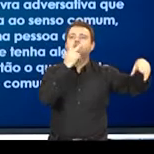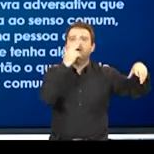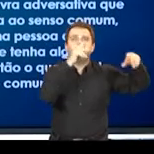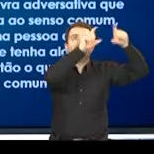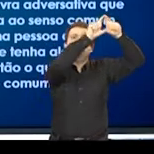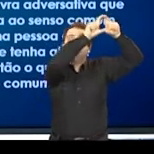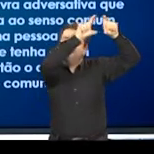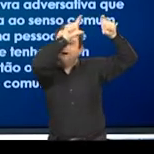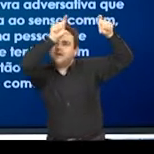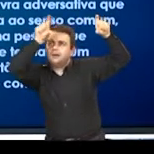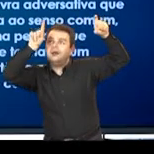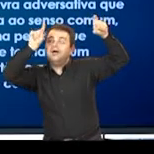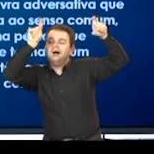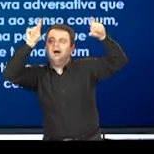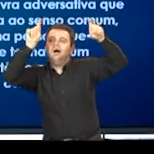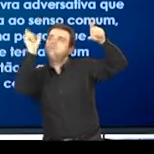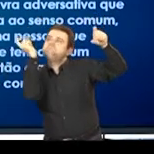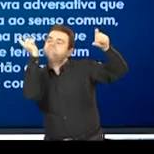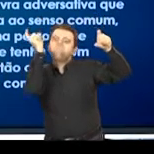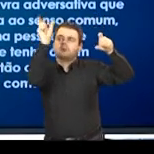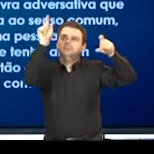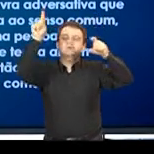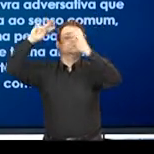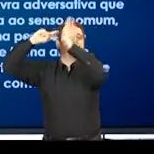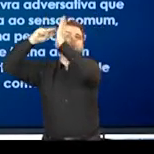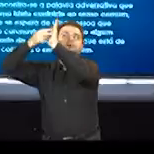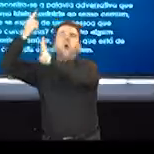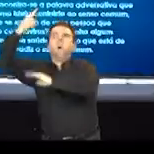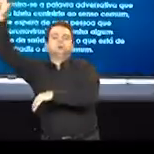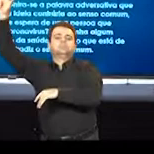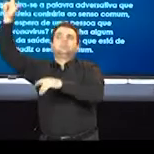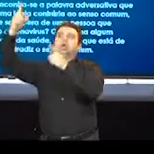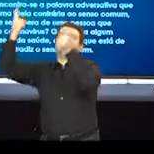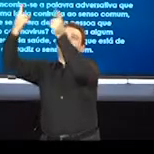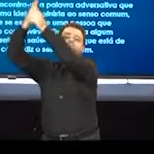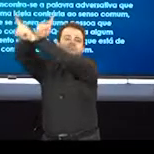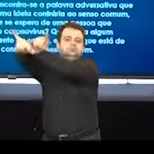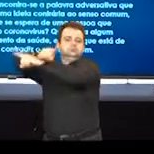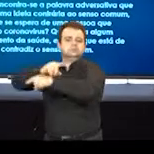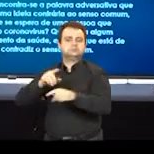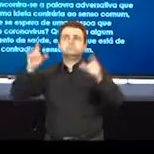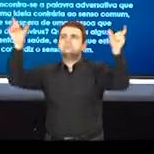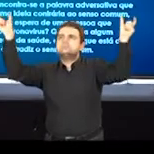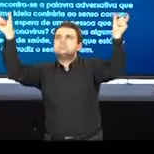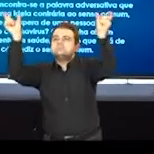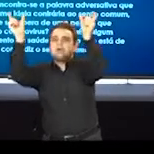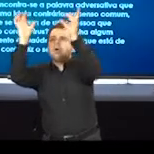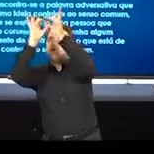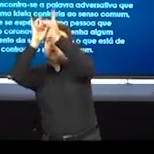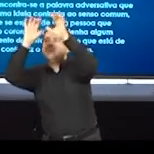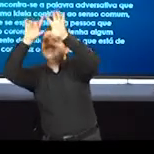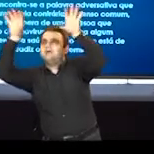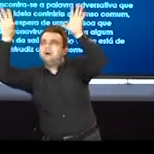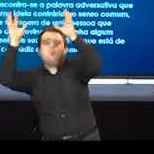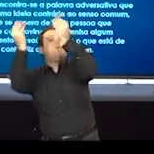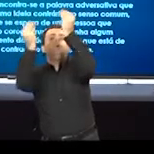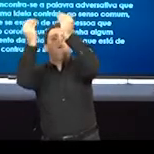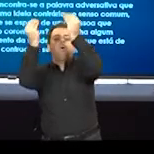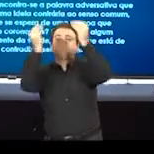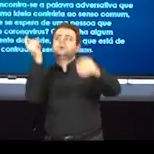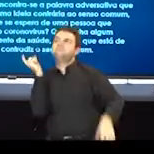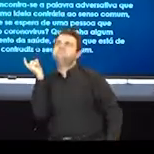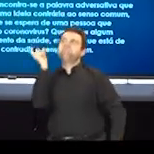seja, ela está em oposição à frase em branco. Como eu faço para juntar essas duas frases? Eu uso uma palavra